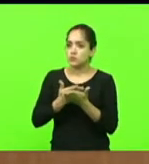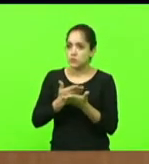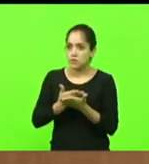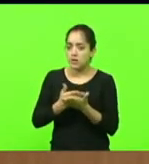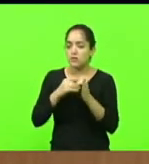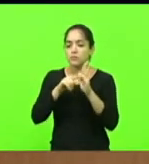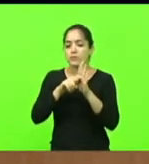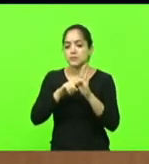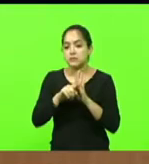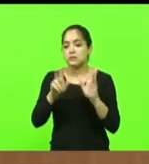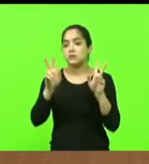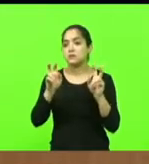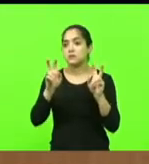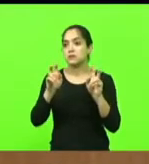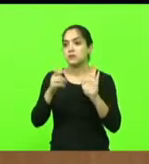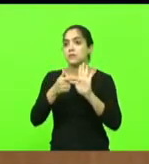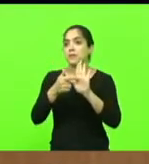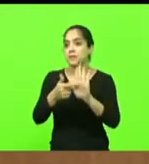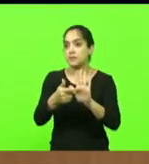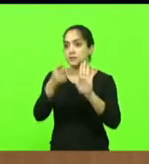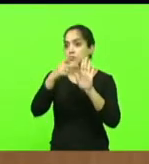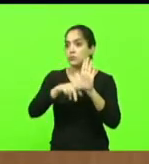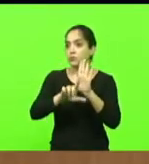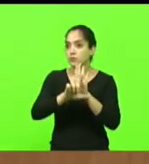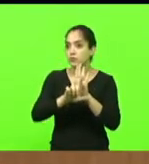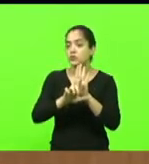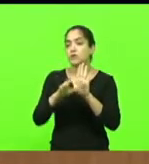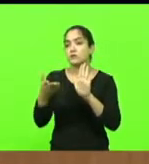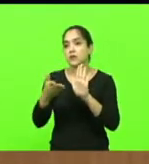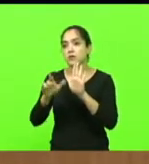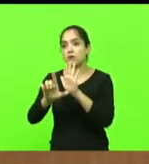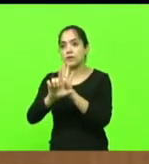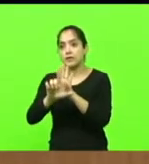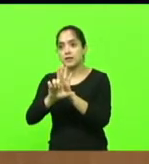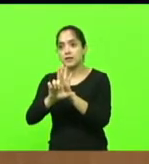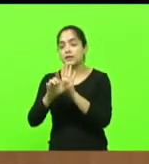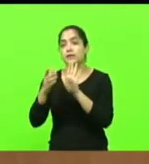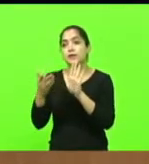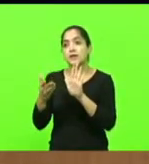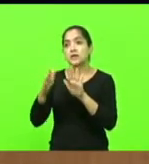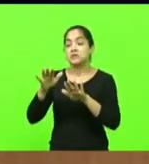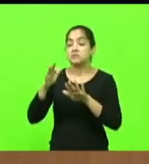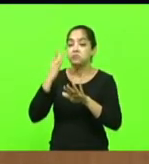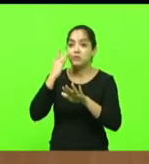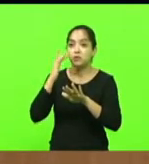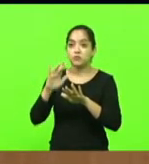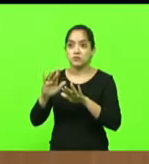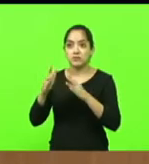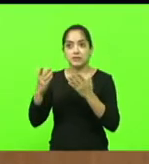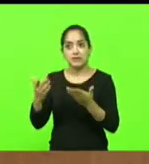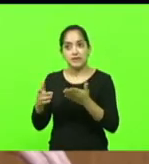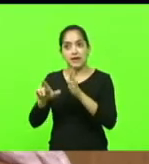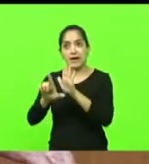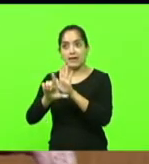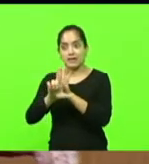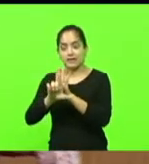tema, aliás, apresentou um projeto que é lei. Eu não sei se a lei ainda não